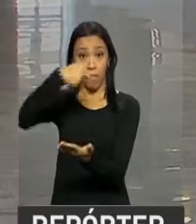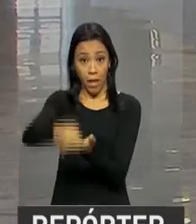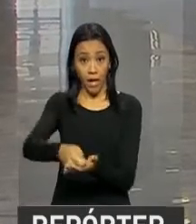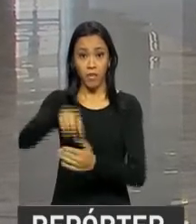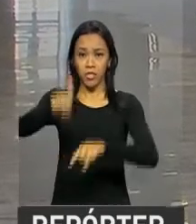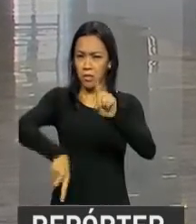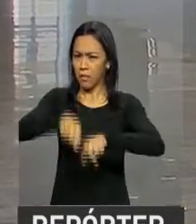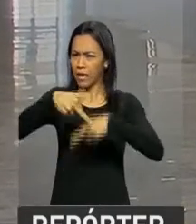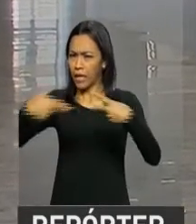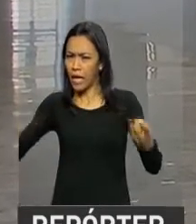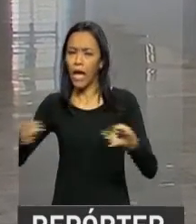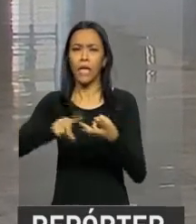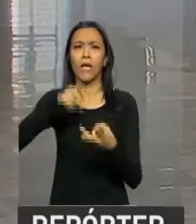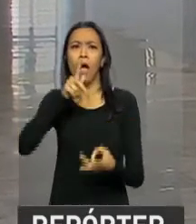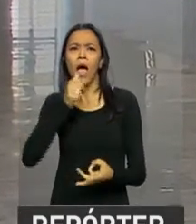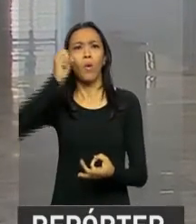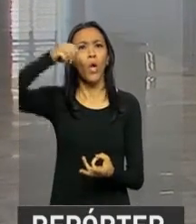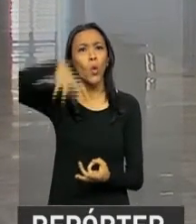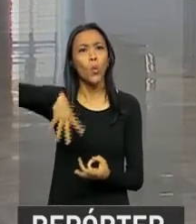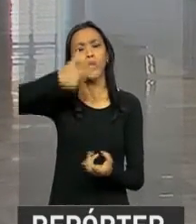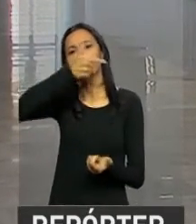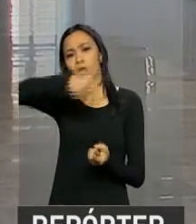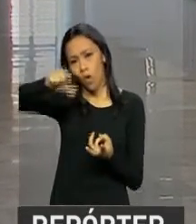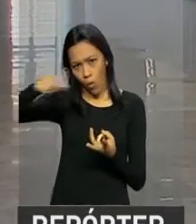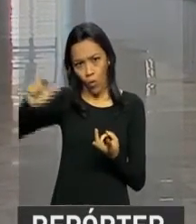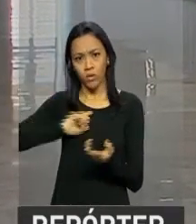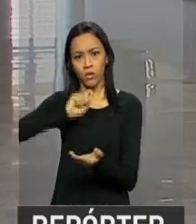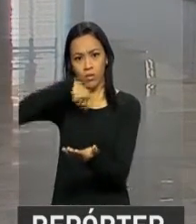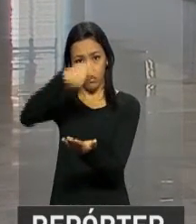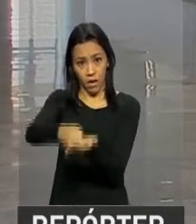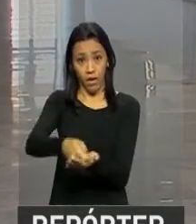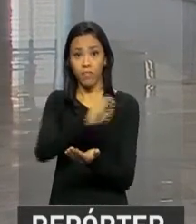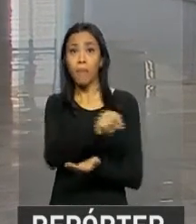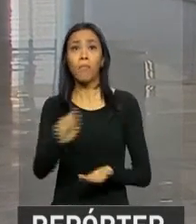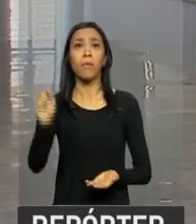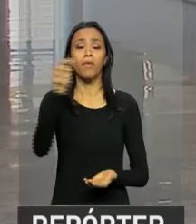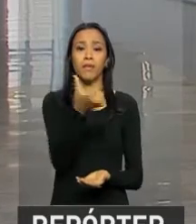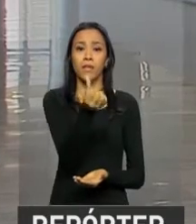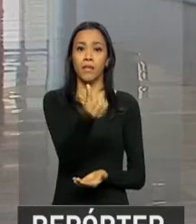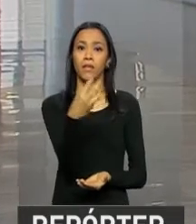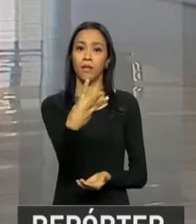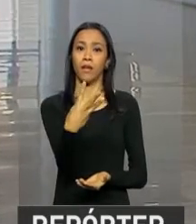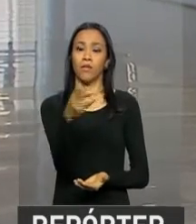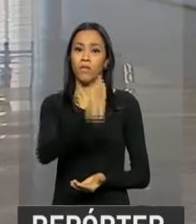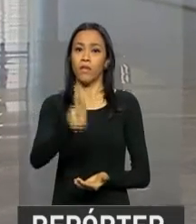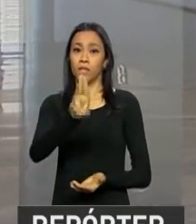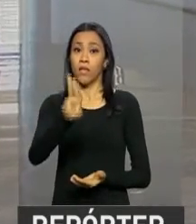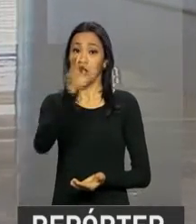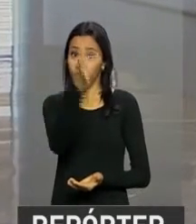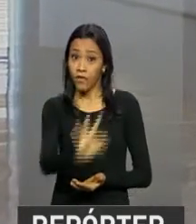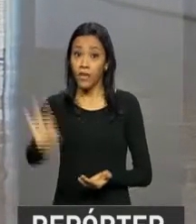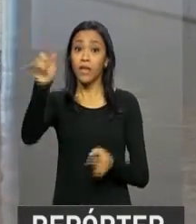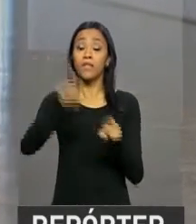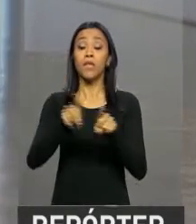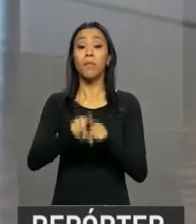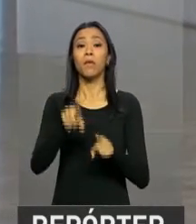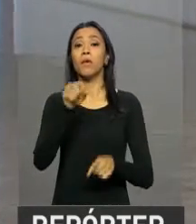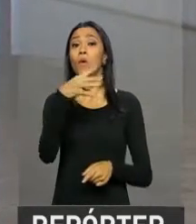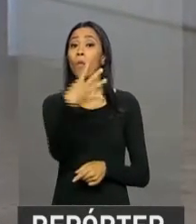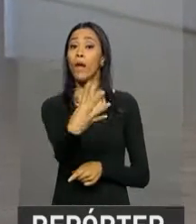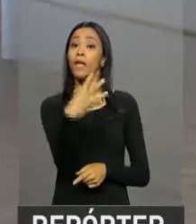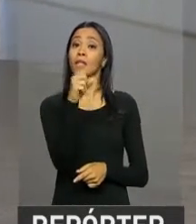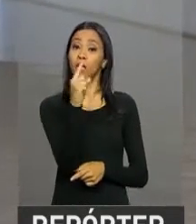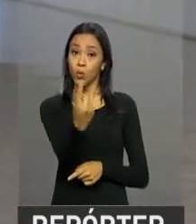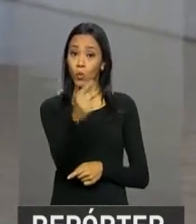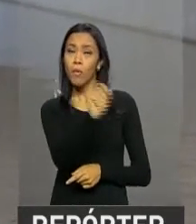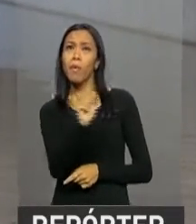consumo, água, luz e outras despesas das 63 universidades federais e 41 institutos federais de